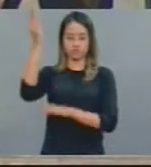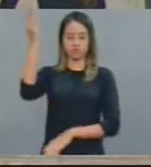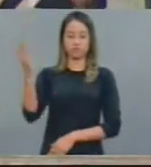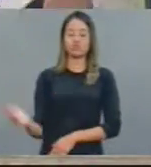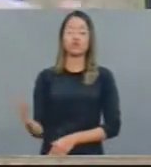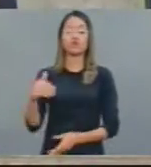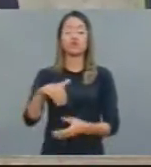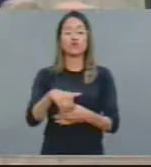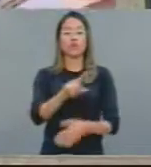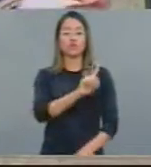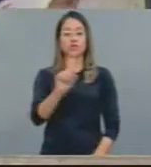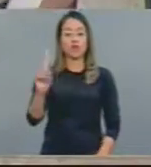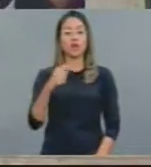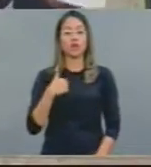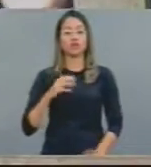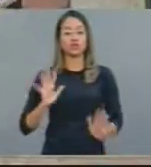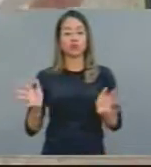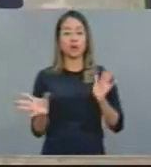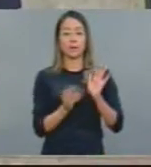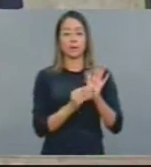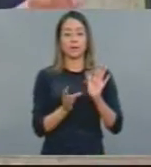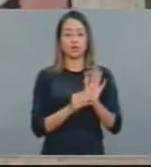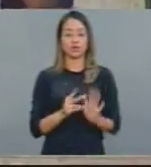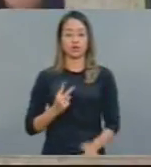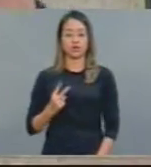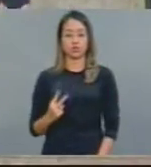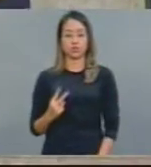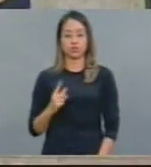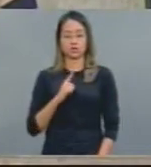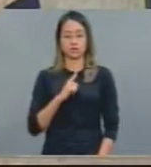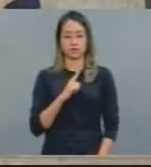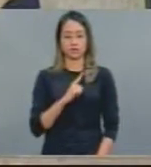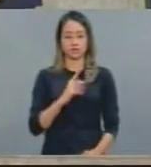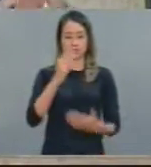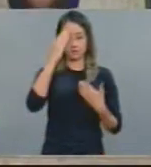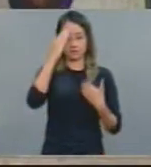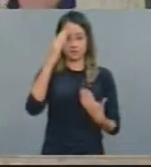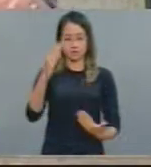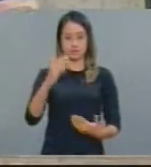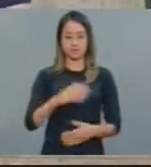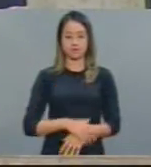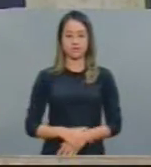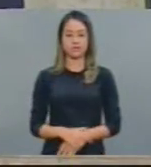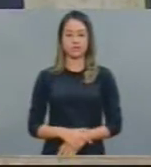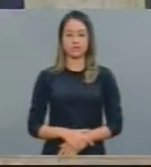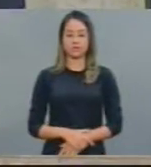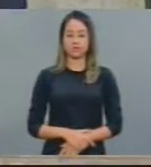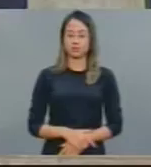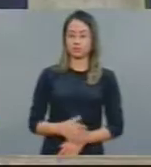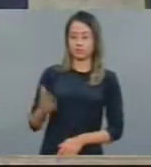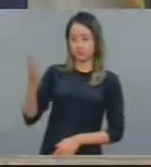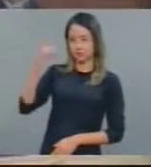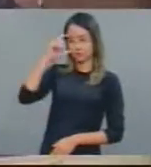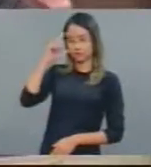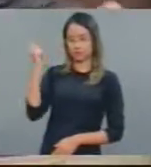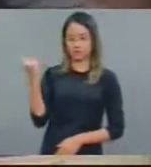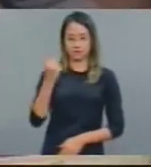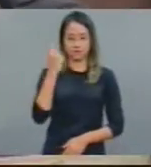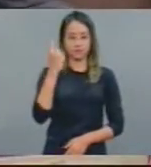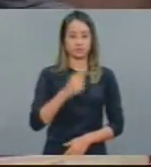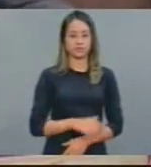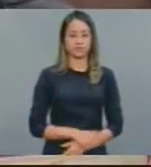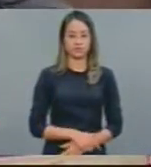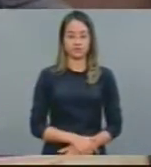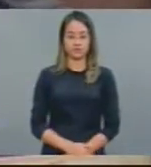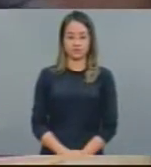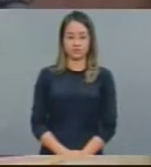vou apresentar, já apresentei aqui 2 emendas de plenário. Muito obrigada aos funcionários que estão aqui e ao deputado Renato Roseno. Para concluir, portanto,